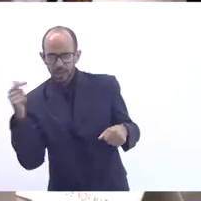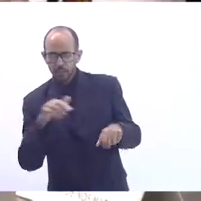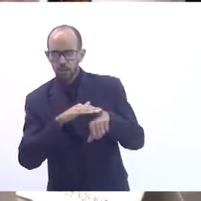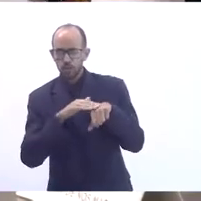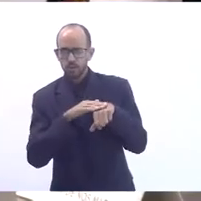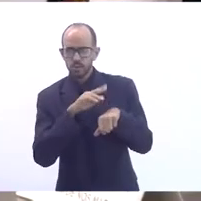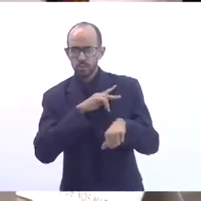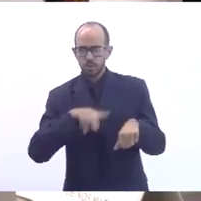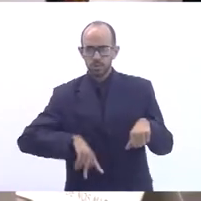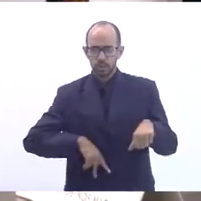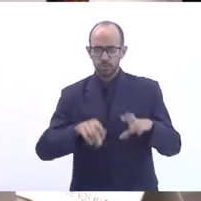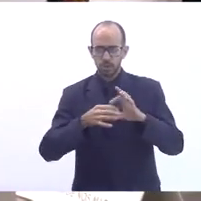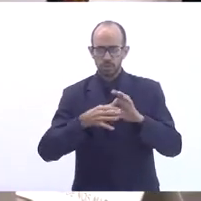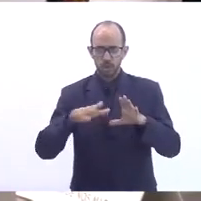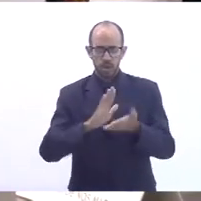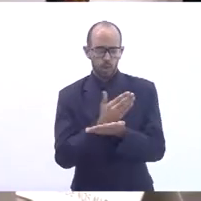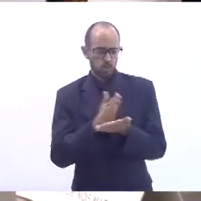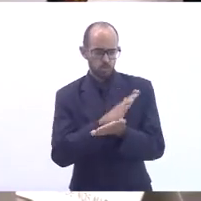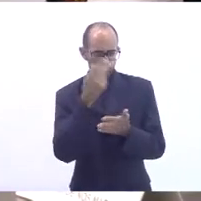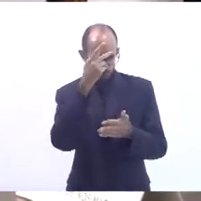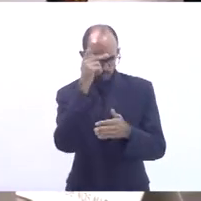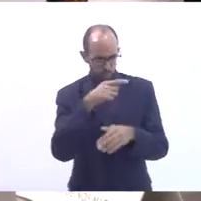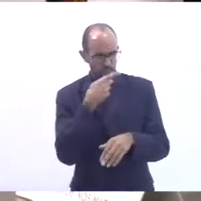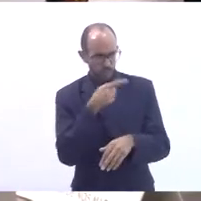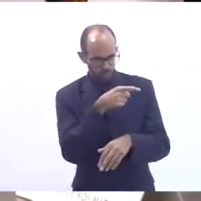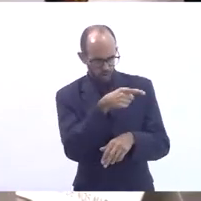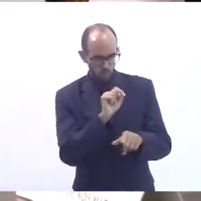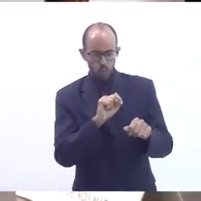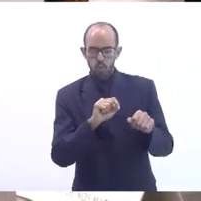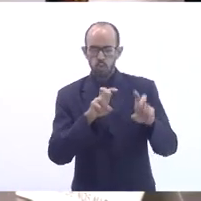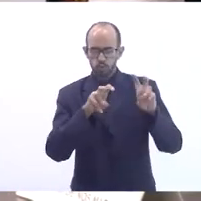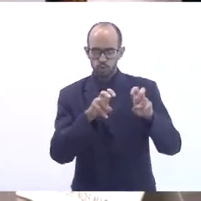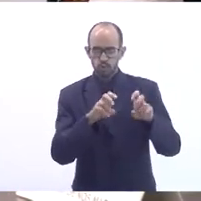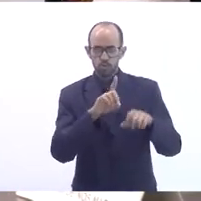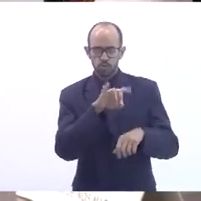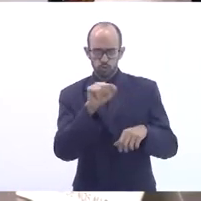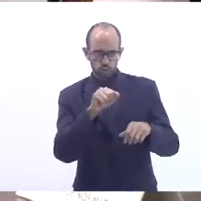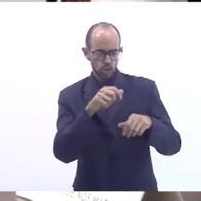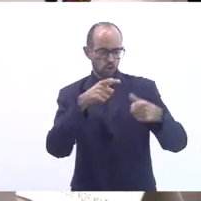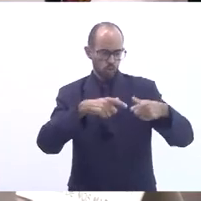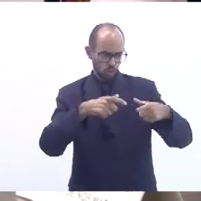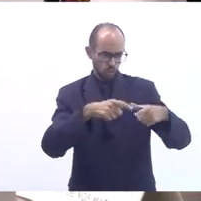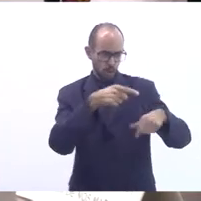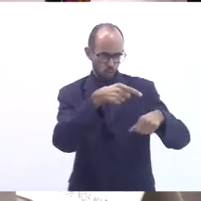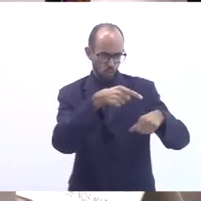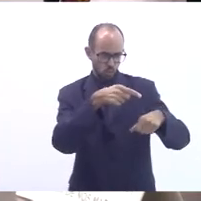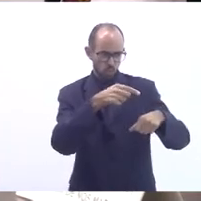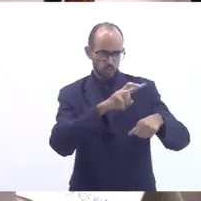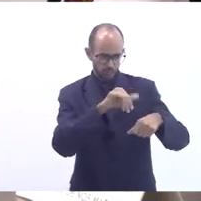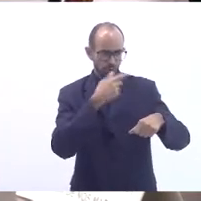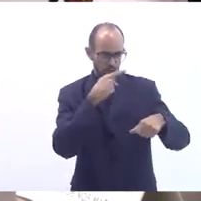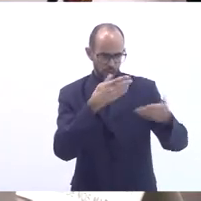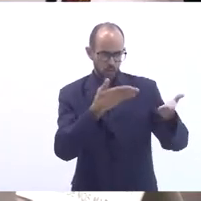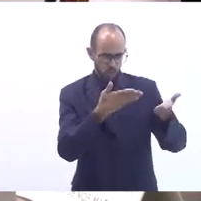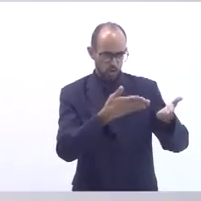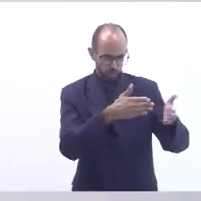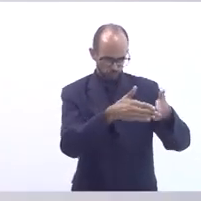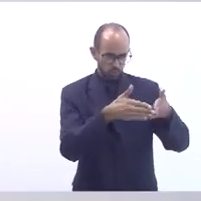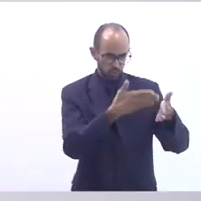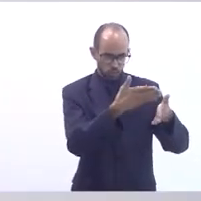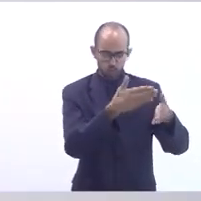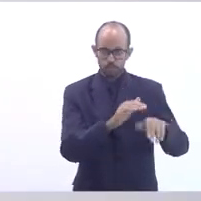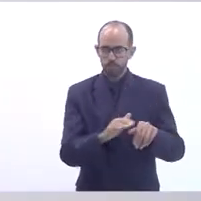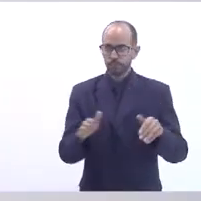para liberar algumas pessoas não tinha de certeza você falou para o pessoal a data e o local e a Então vai falar agora né então por favor